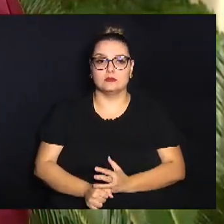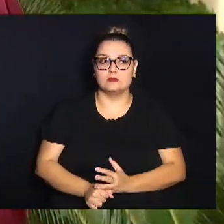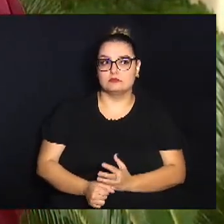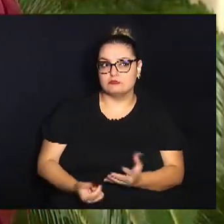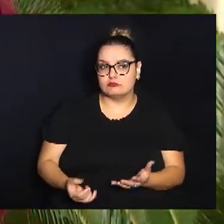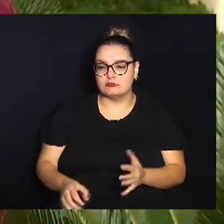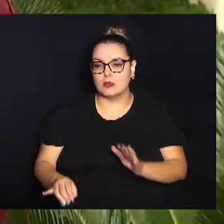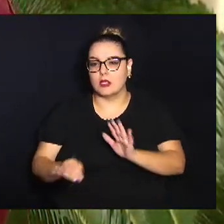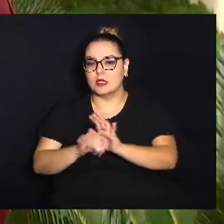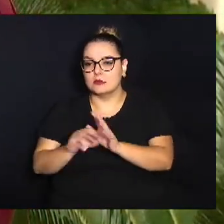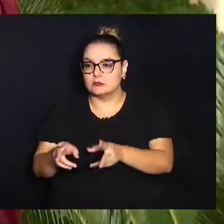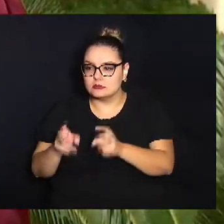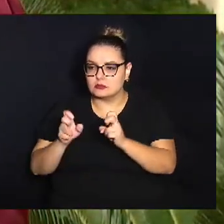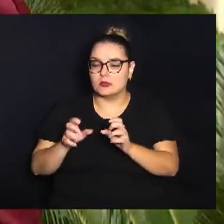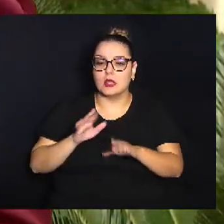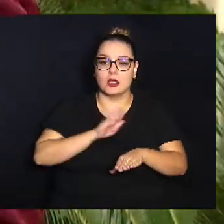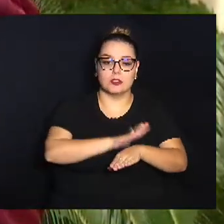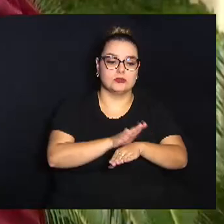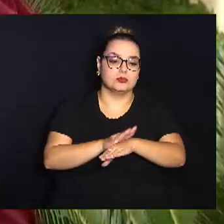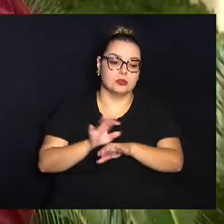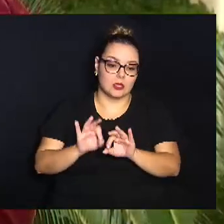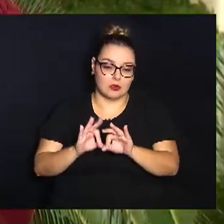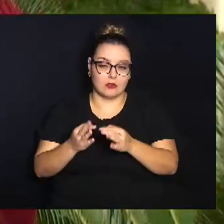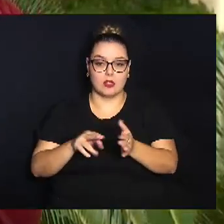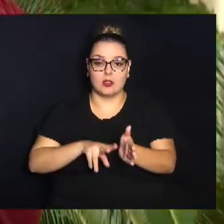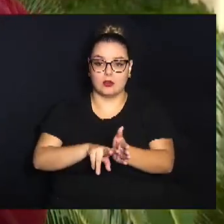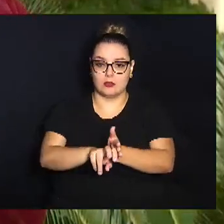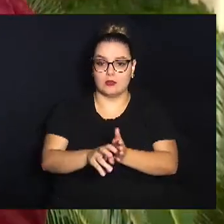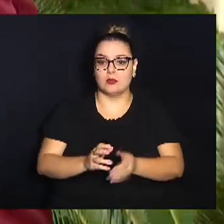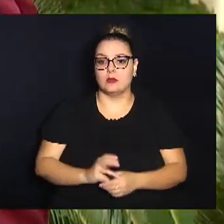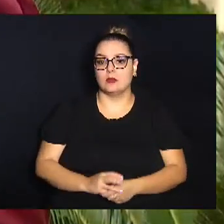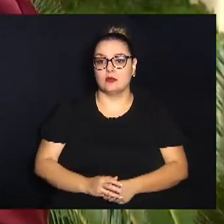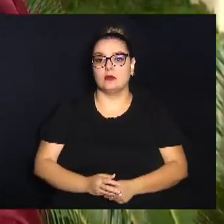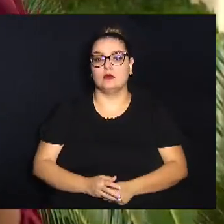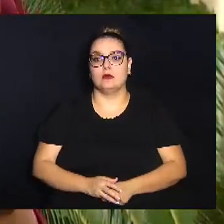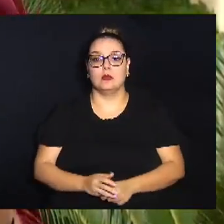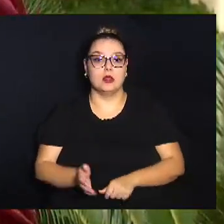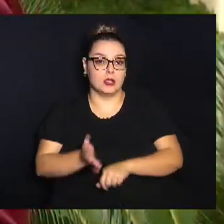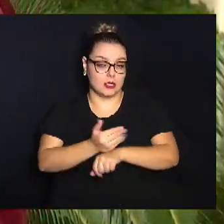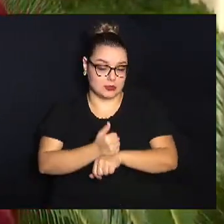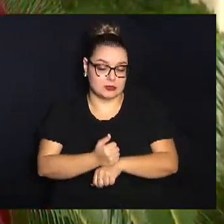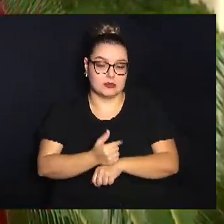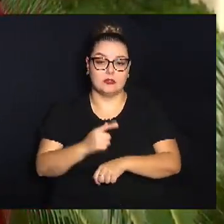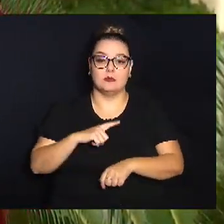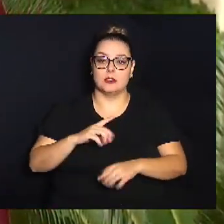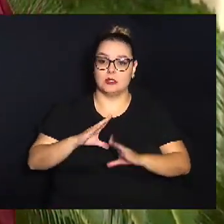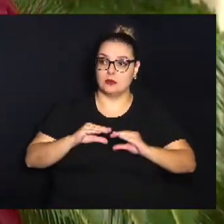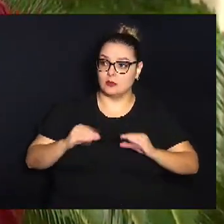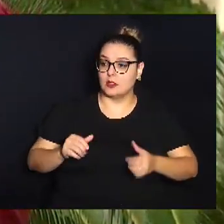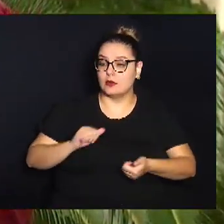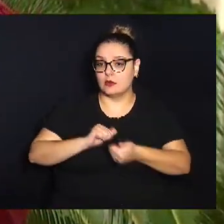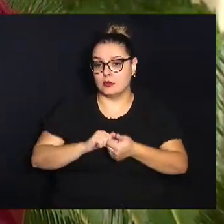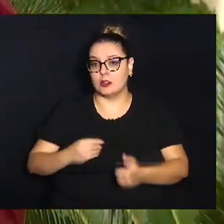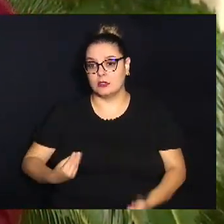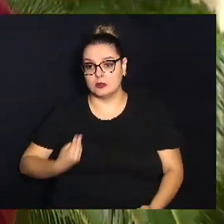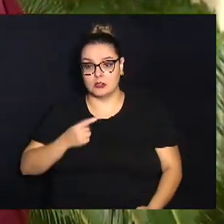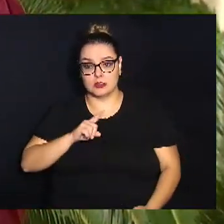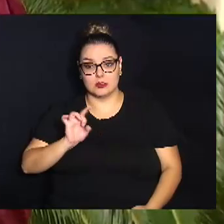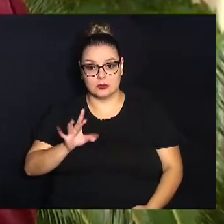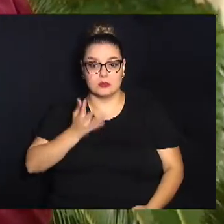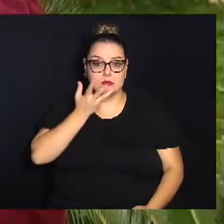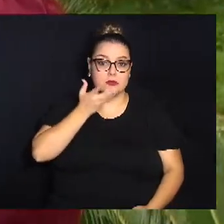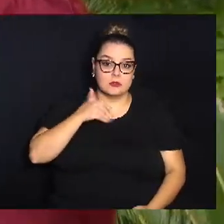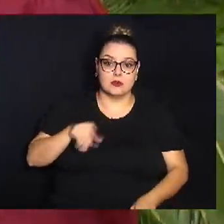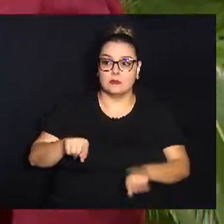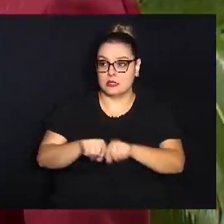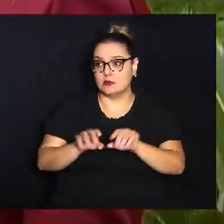repente ajudar aí essa família a ter um diagnóstico mais cedo, para dar até conforto e qualidade de vida não só para a criança, como também